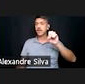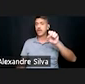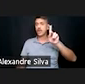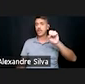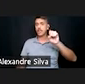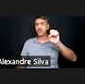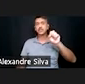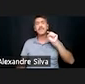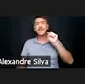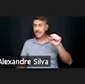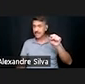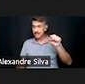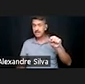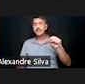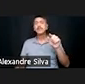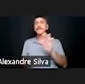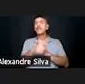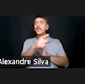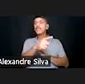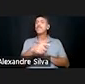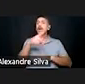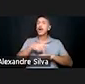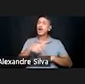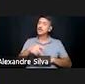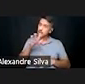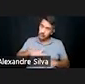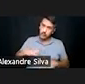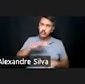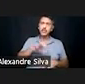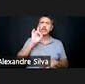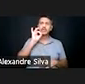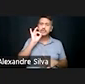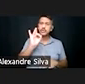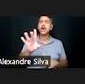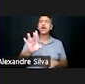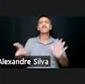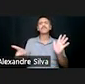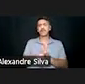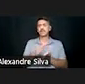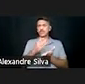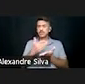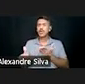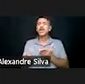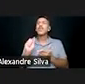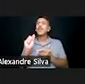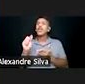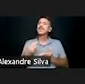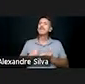esses moluscos bivalvos, a rocha como um todo é só formada por restos orgânicos.